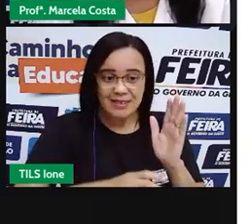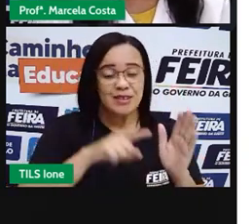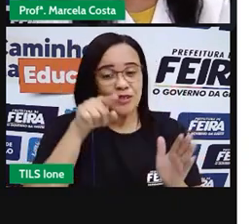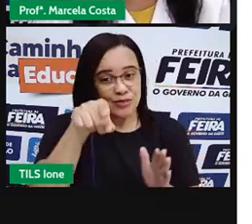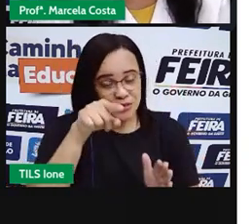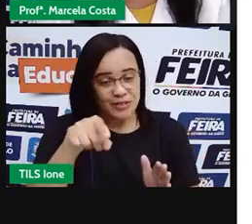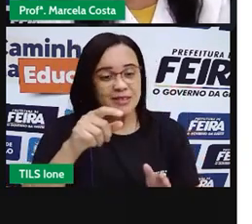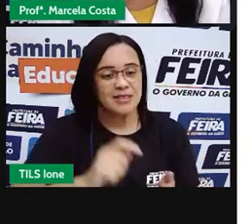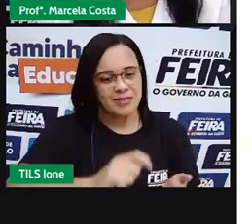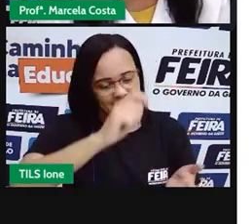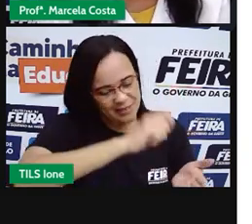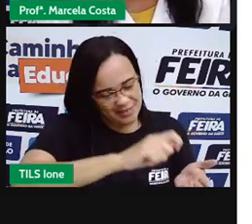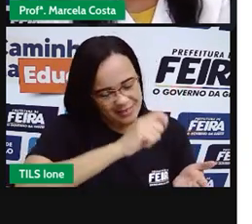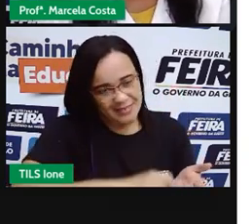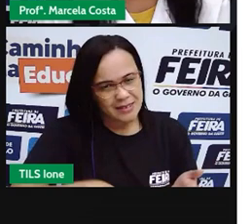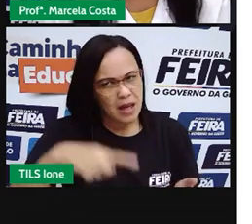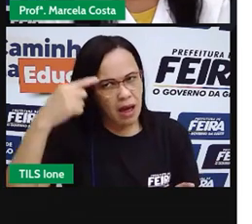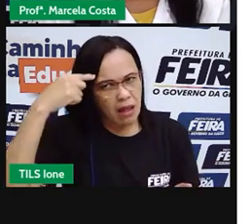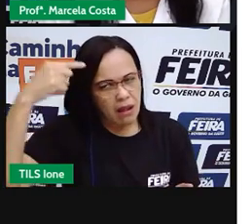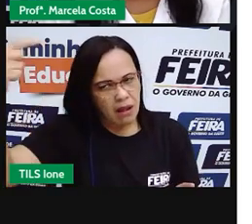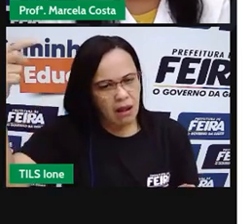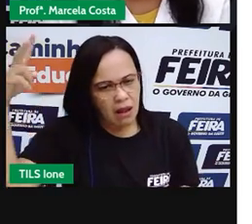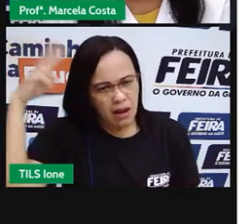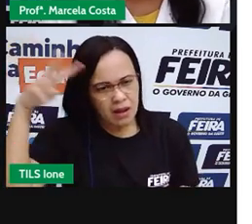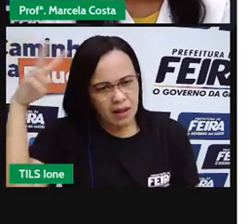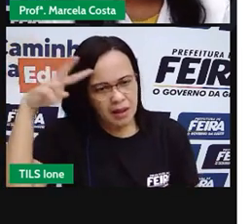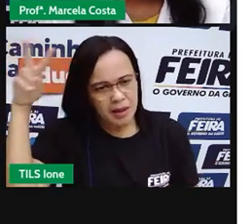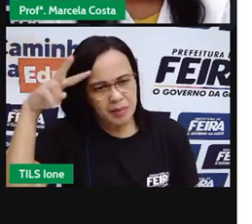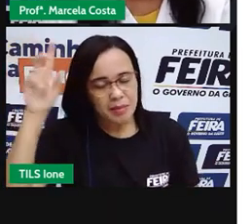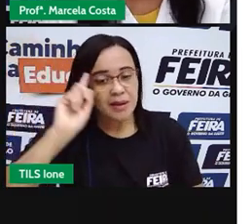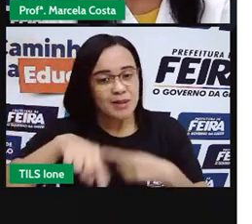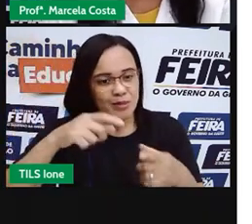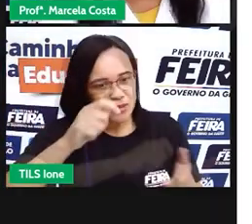tentar adivinhar para escrever.